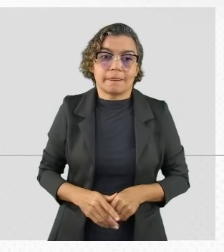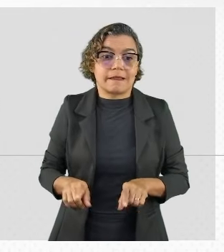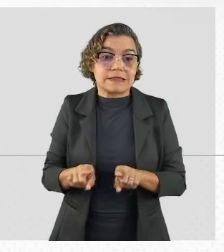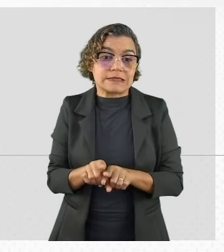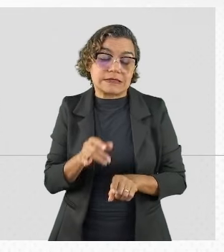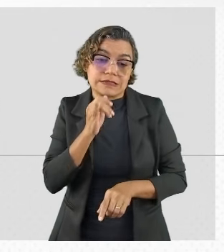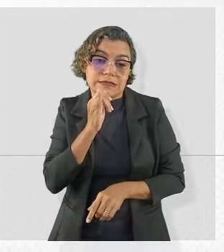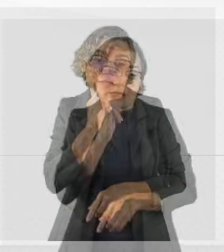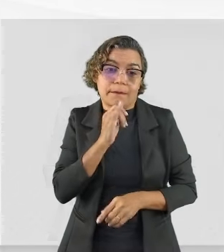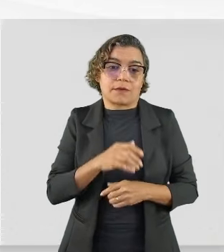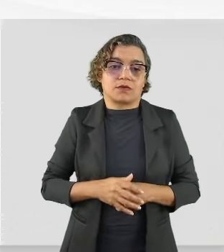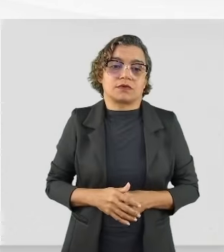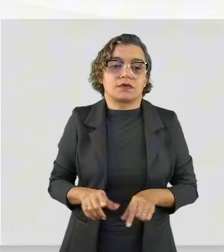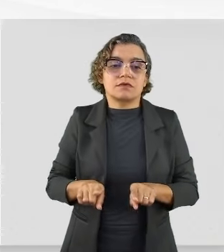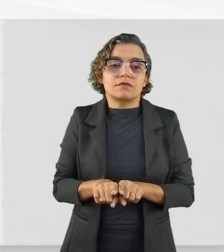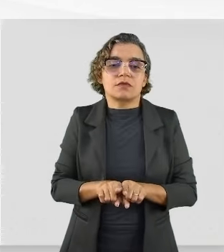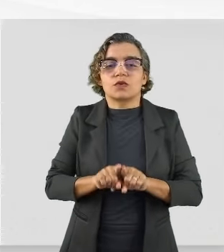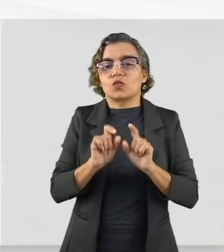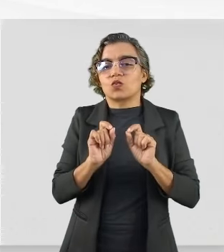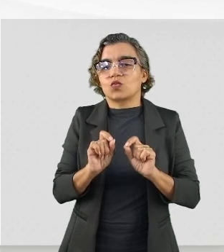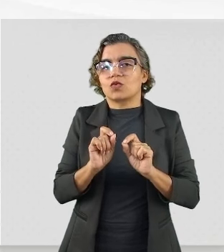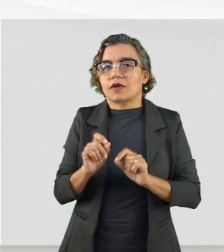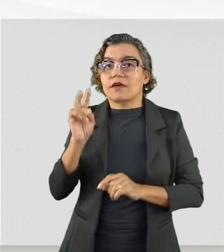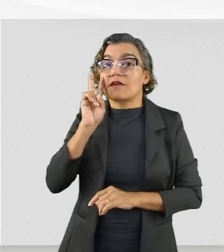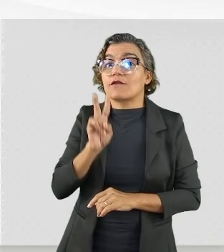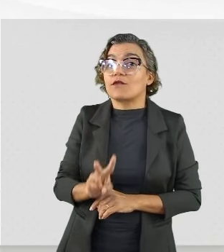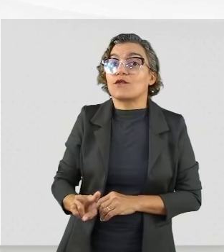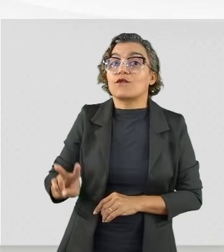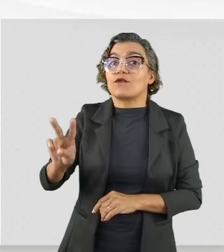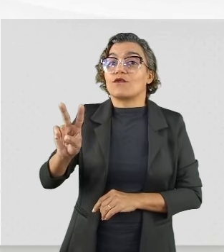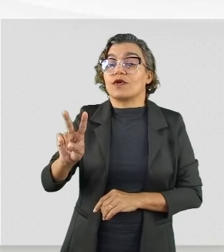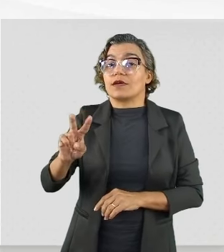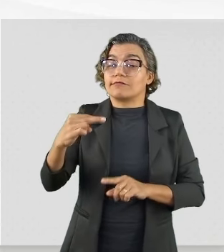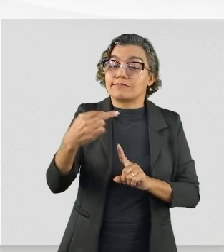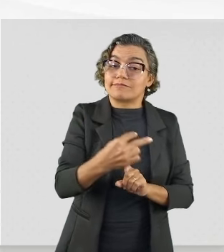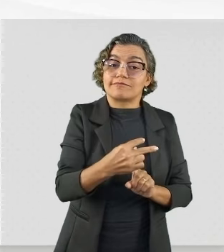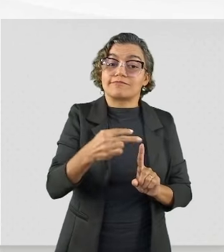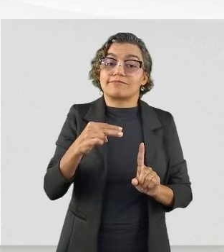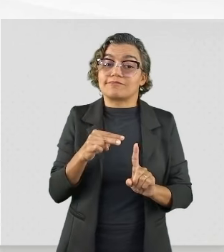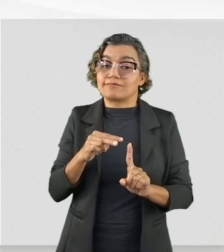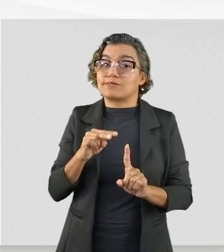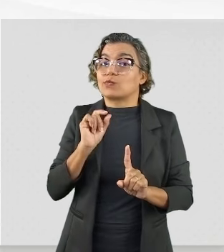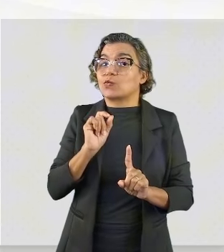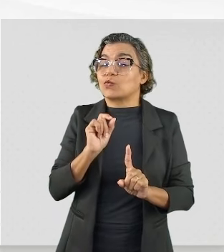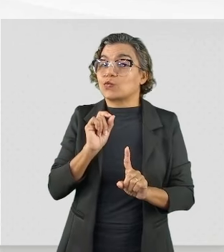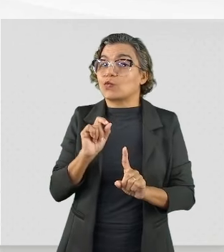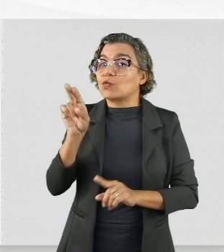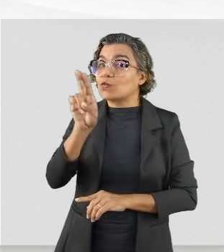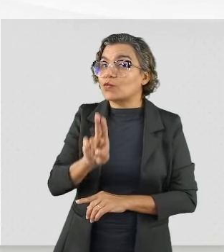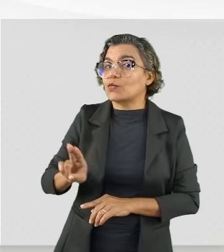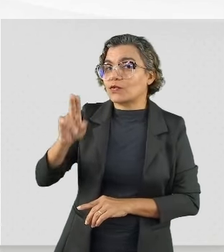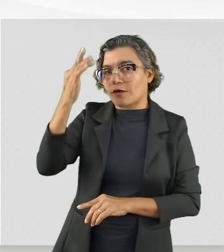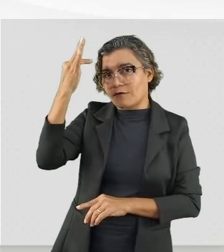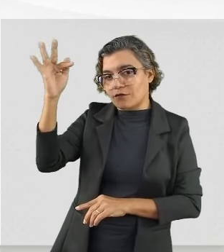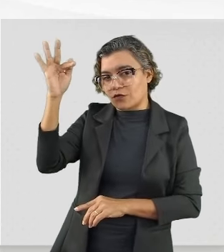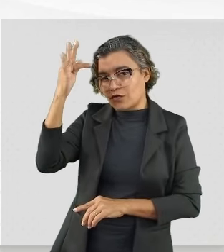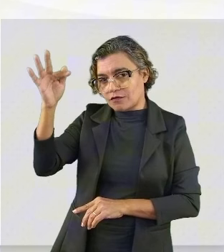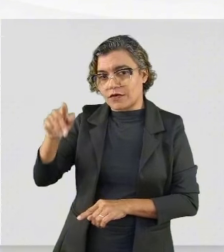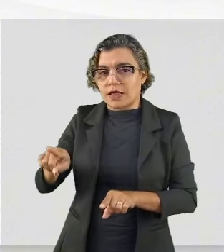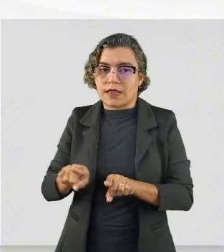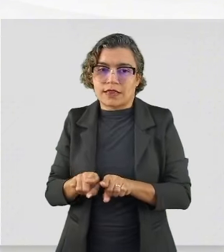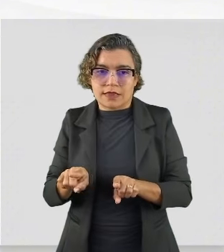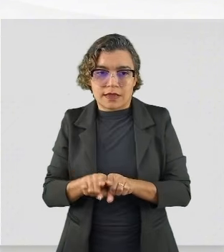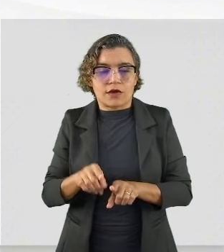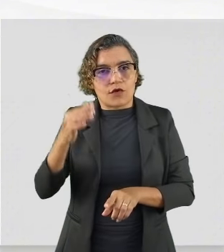exemplo, a gente pode ver por outra perspectiva a utilidade da filosofia, né? Então, no caso aqui, temos um